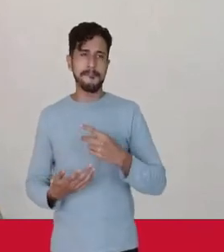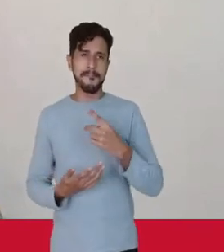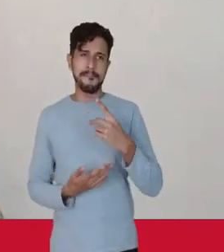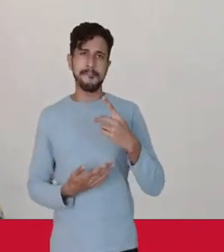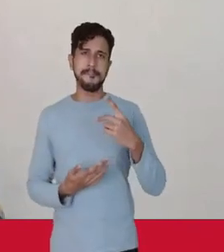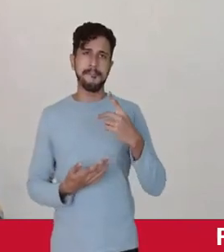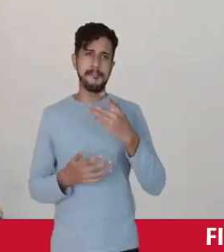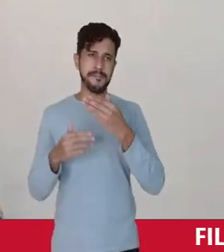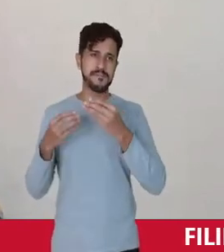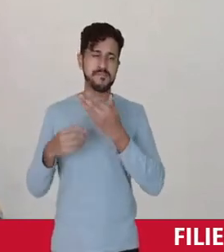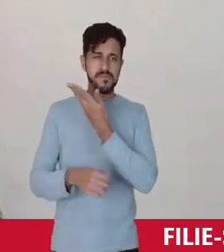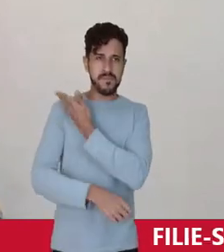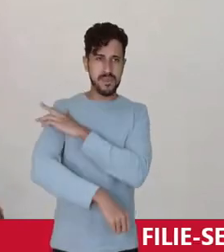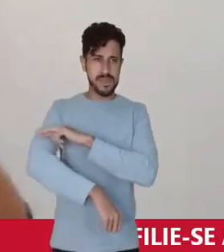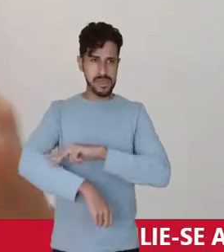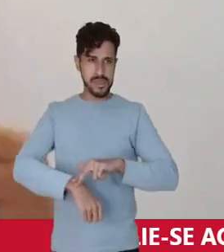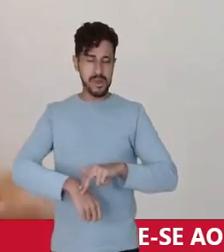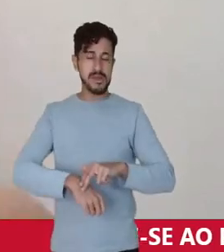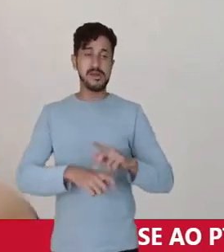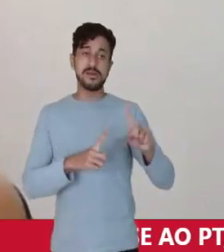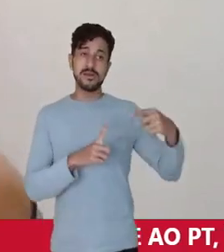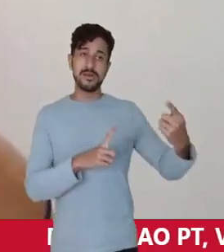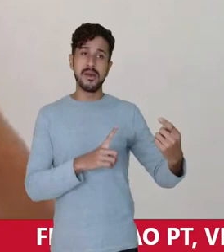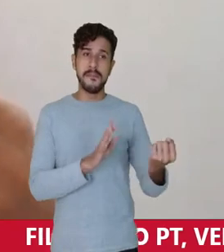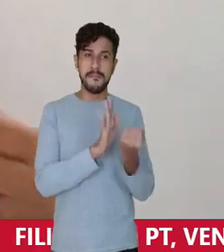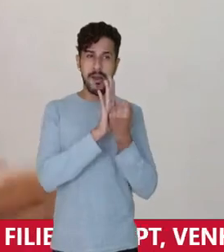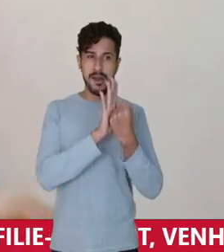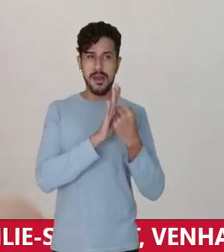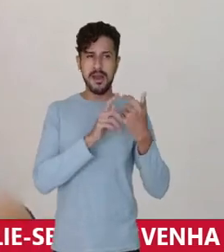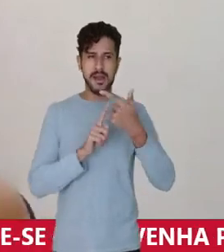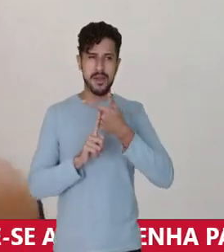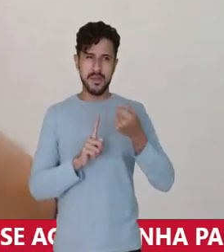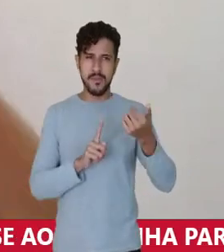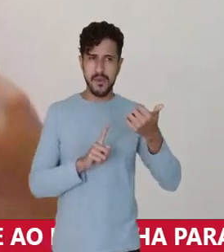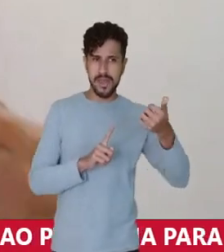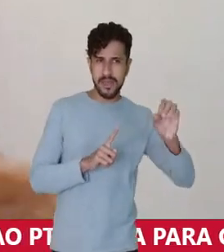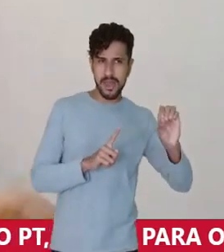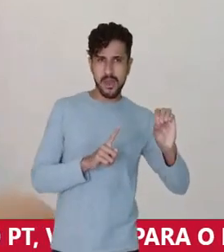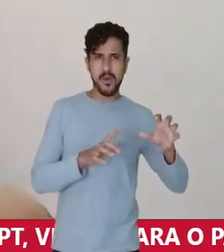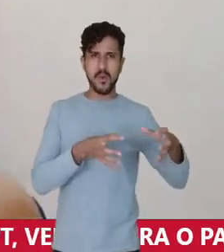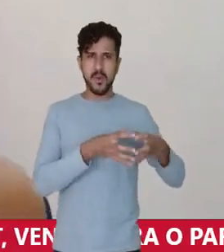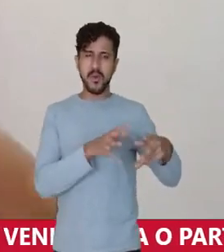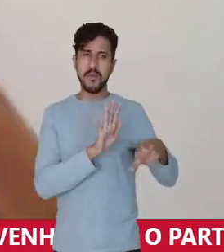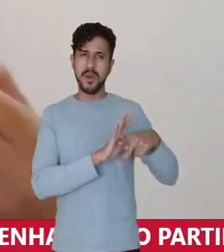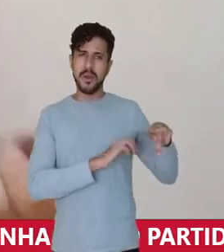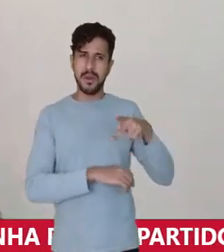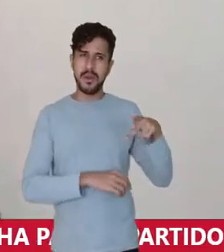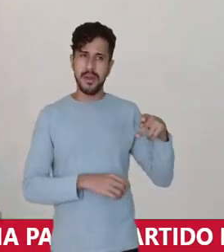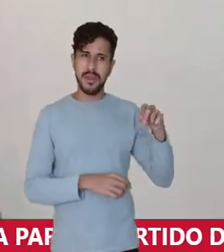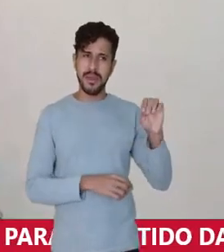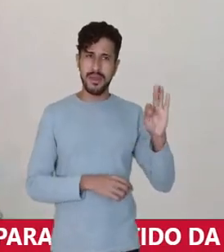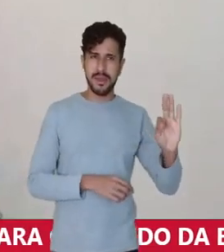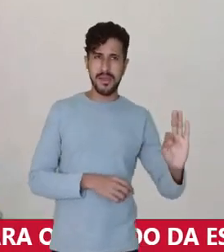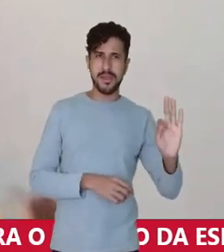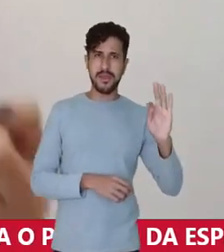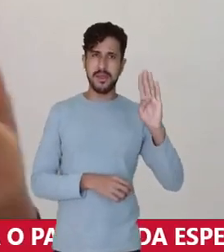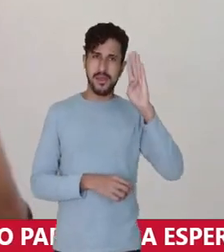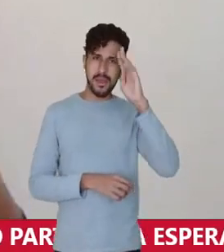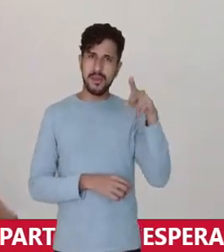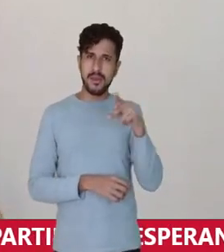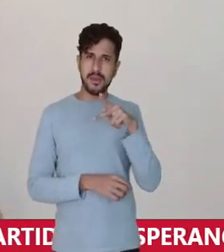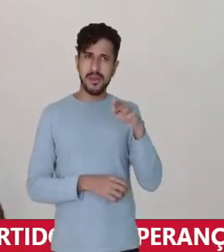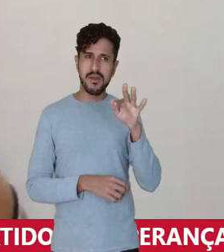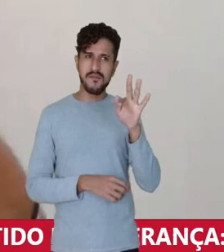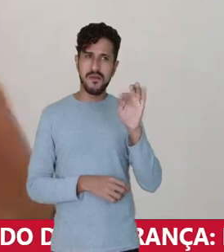do racismo, e depois a gente tem marcos a partir de 2010, o grupo também da professora Anete, prioritariamente a professora